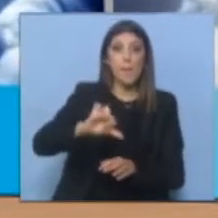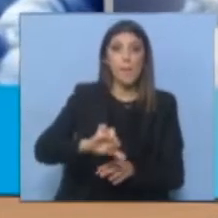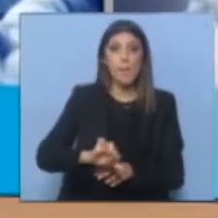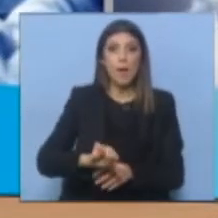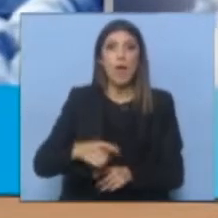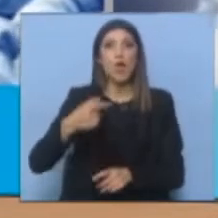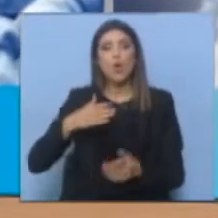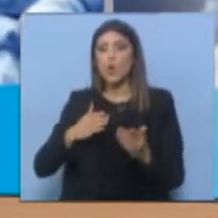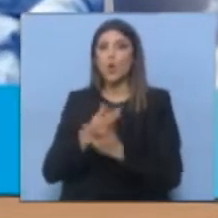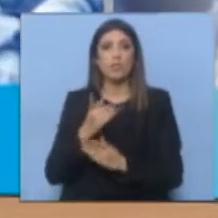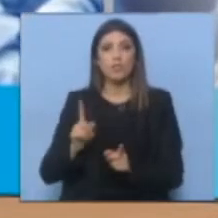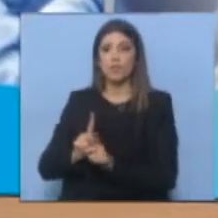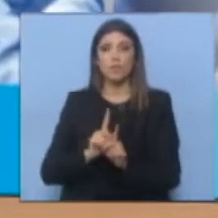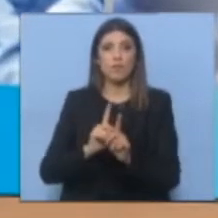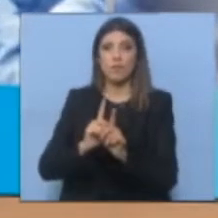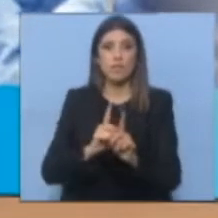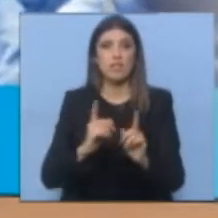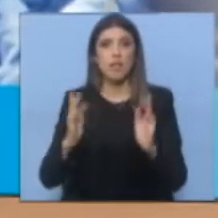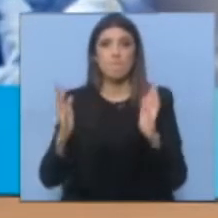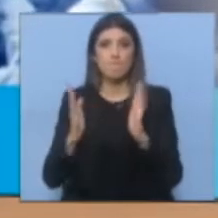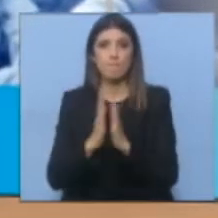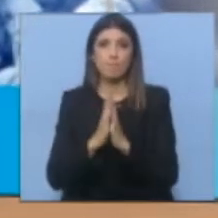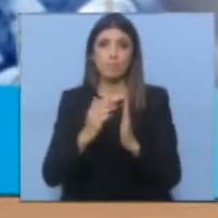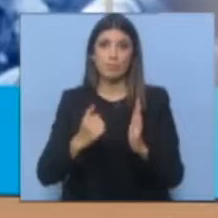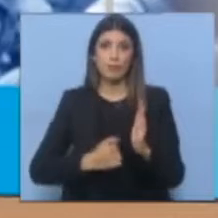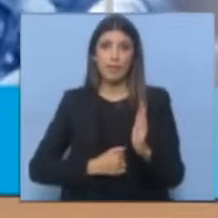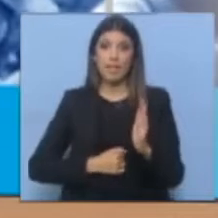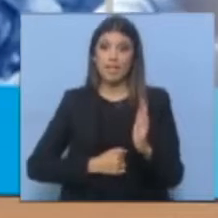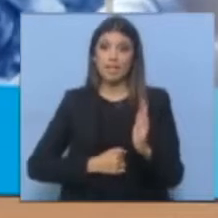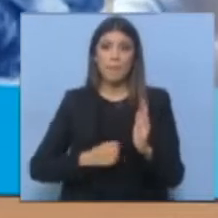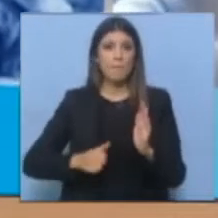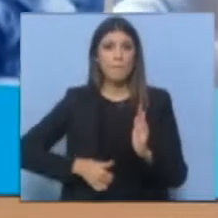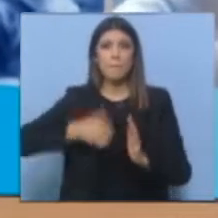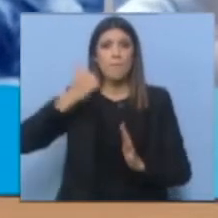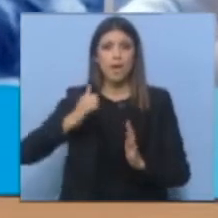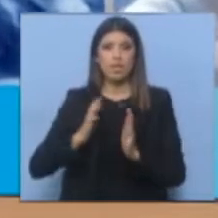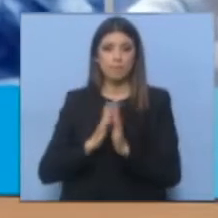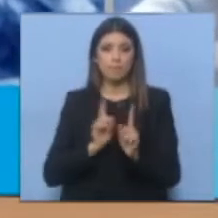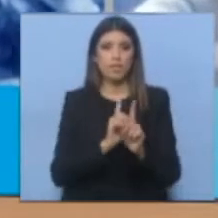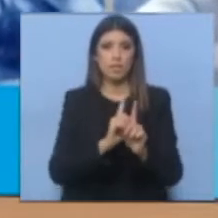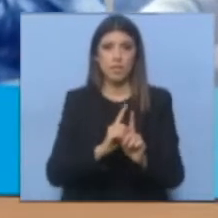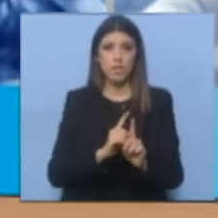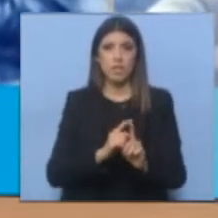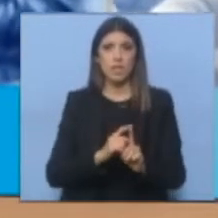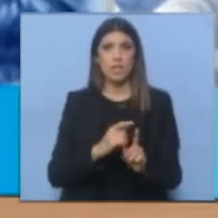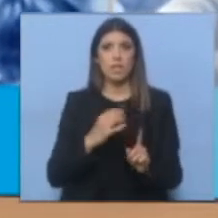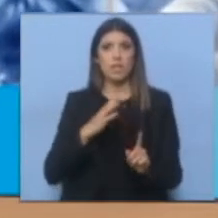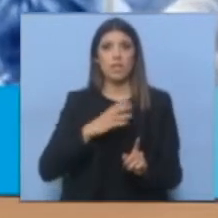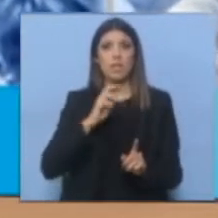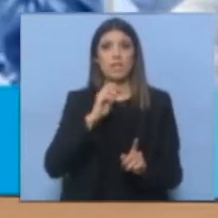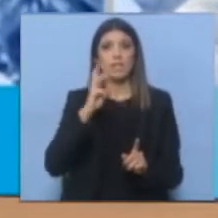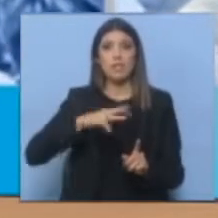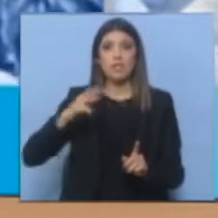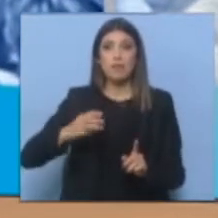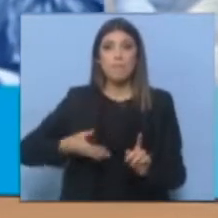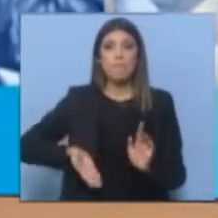perseguição religiosa e que a comunidade cristã é de facto a mais perseguida hoje. Os números que nós temos de 2019 apontam para mais de 300 milhões de cristãos perseguidos no